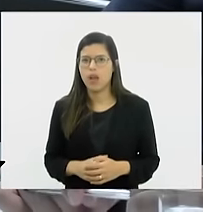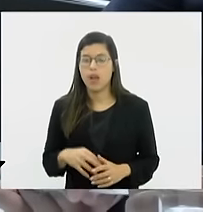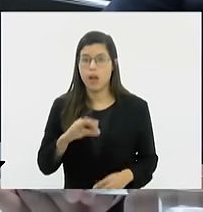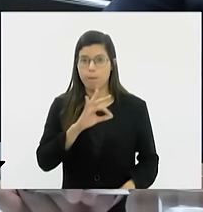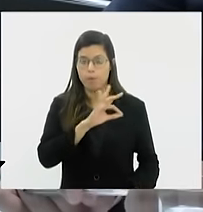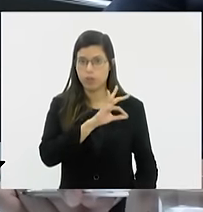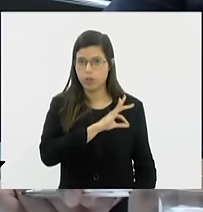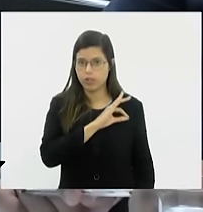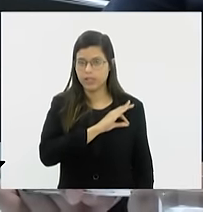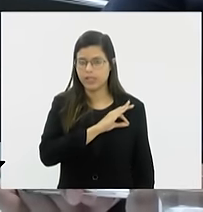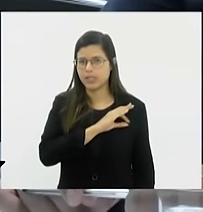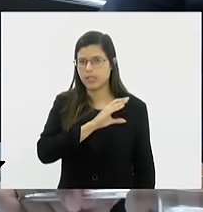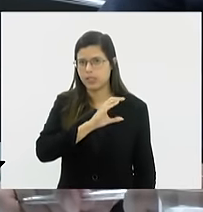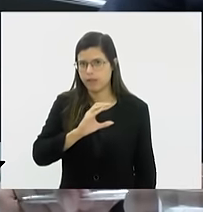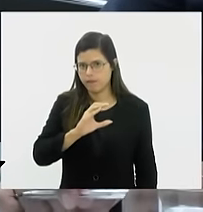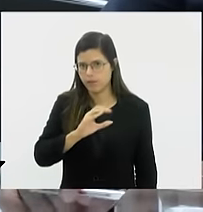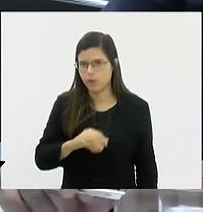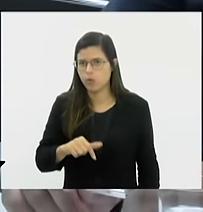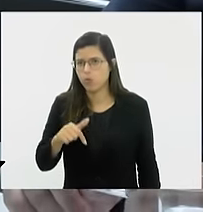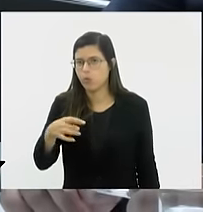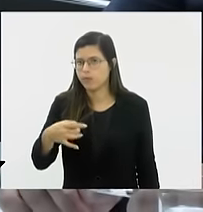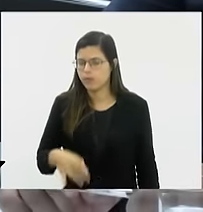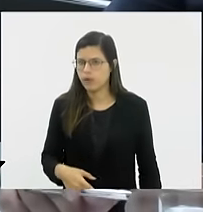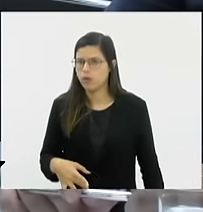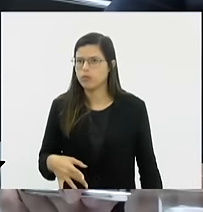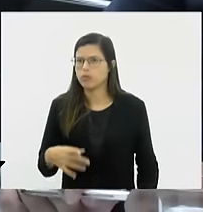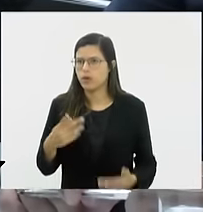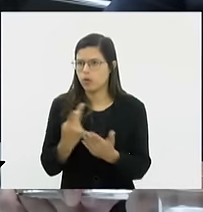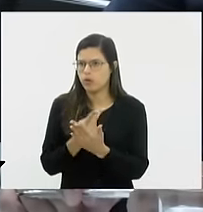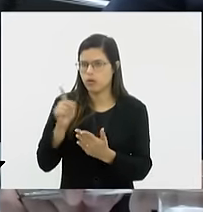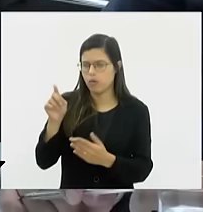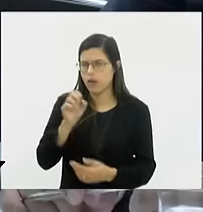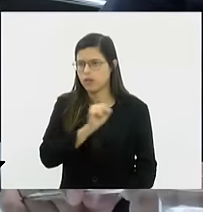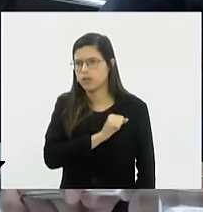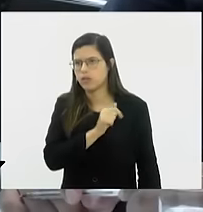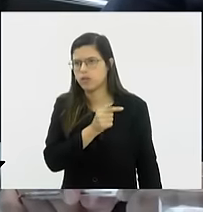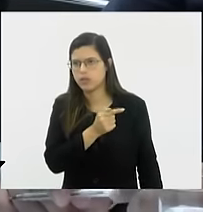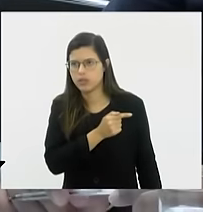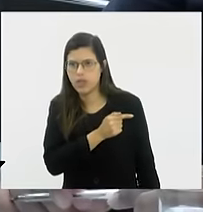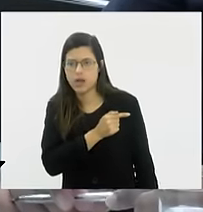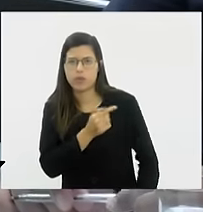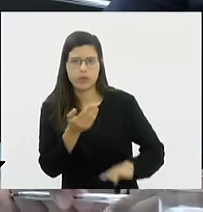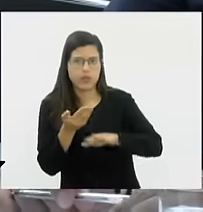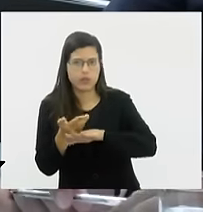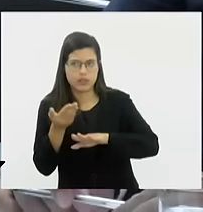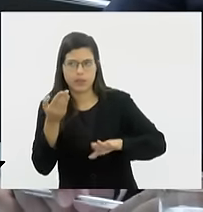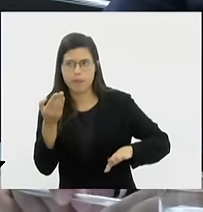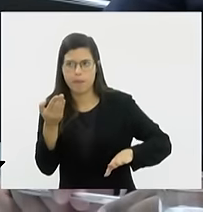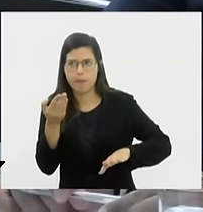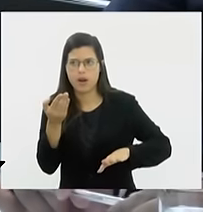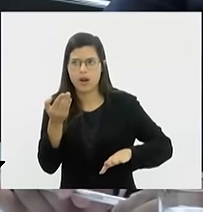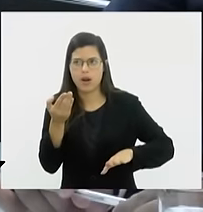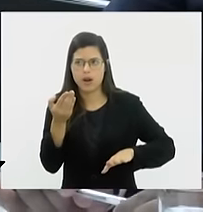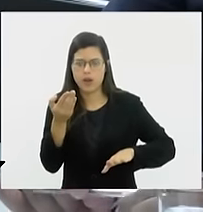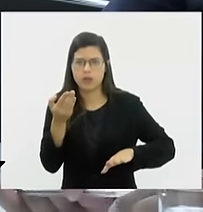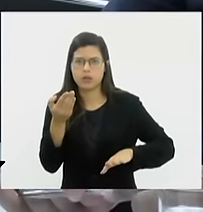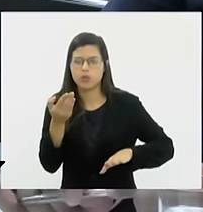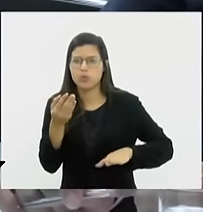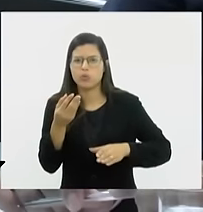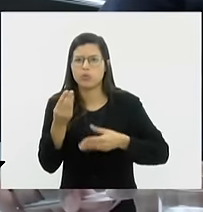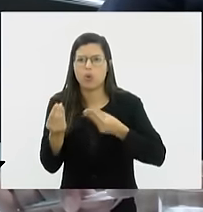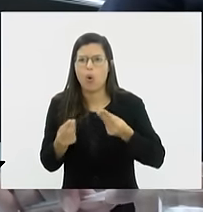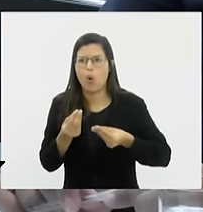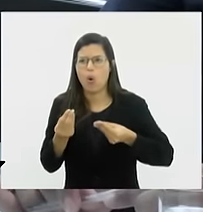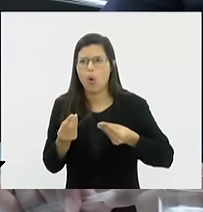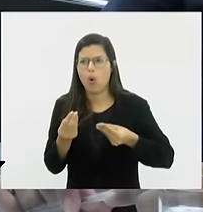Civil, né, no último episódio que nós tivemos em São Gonçalo, ela estava destacada. E quando é que o policial ele efetivamente